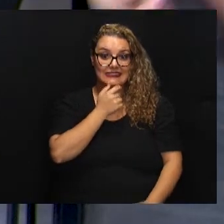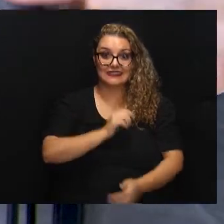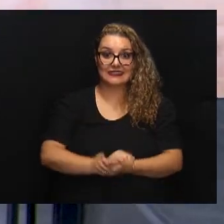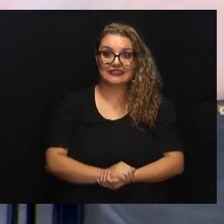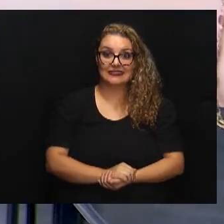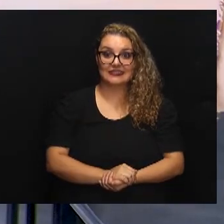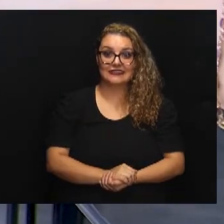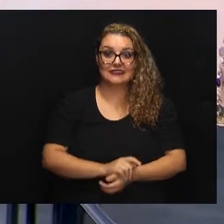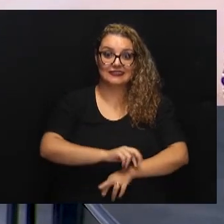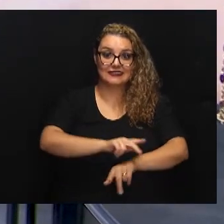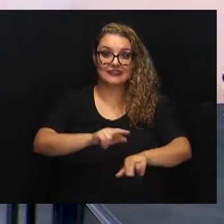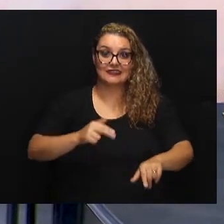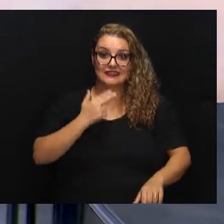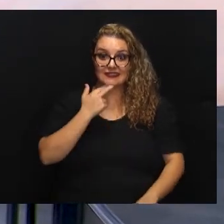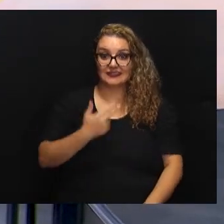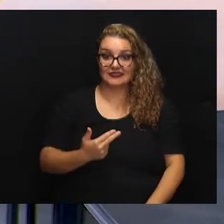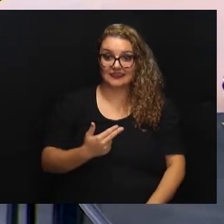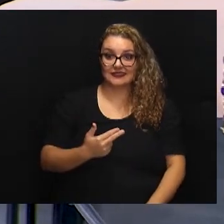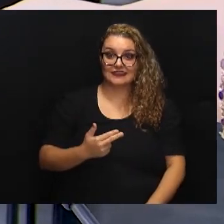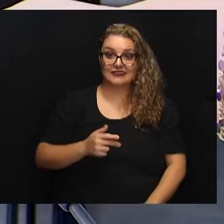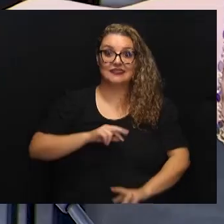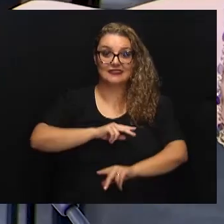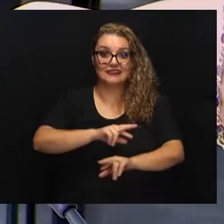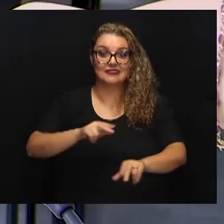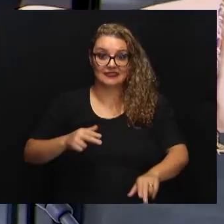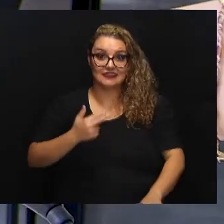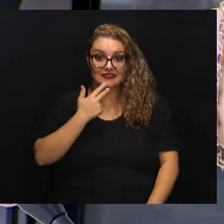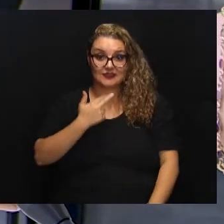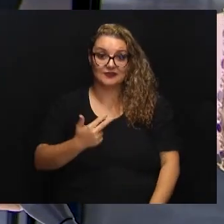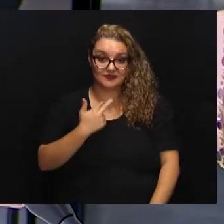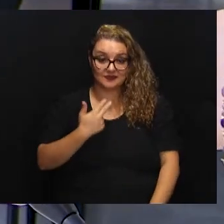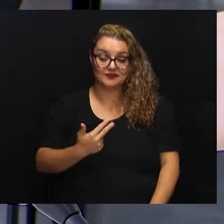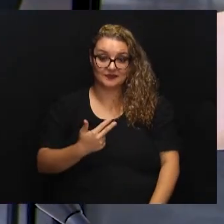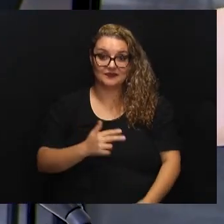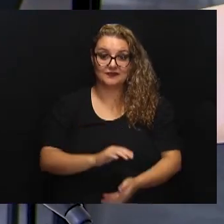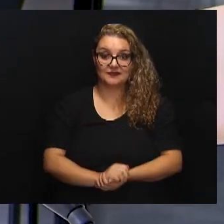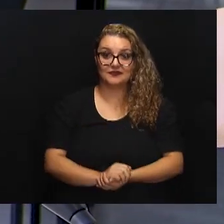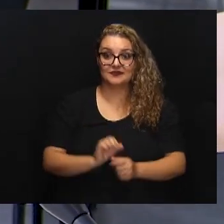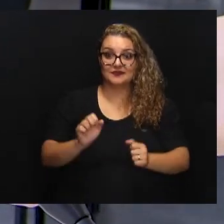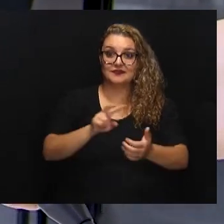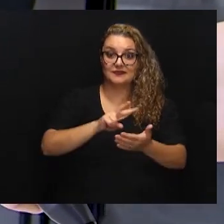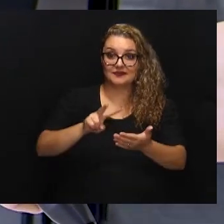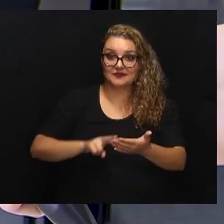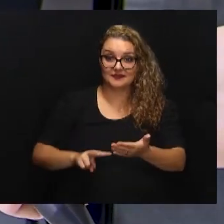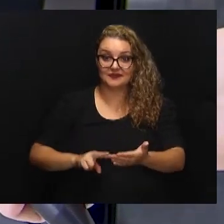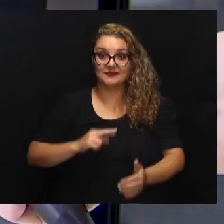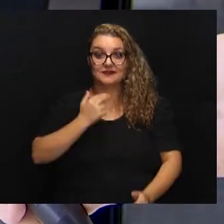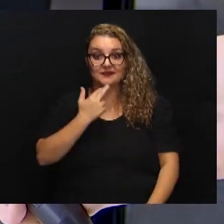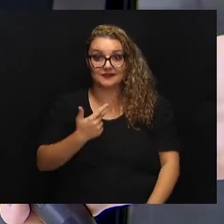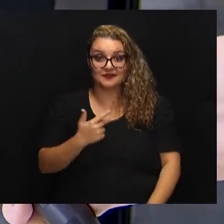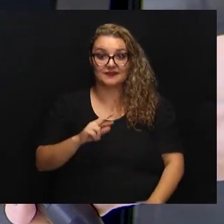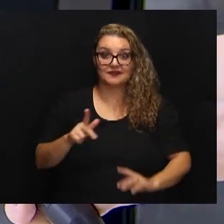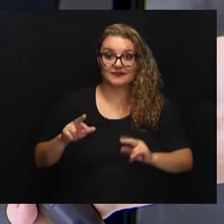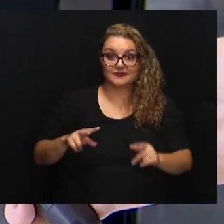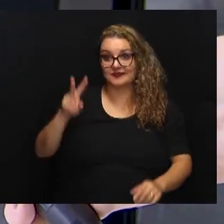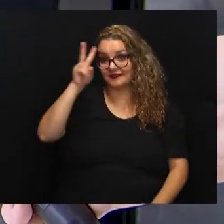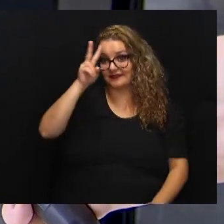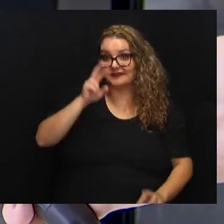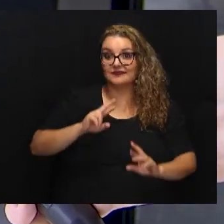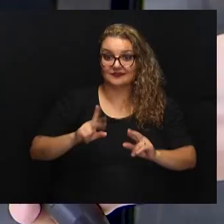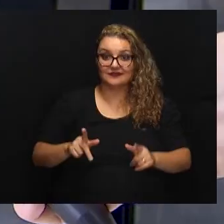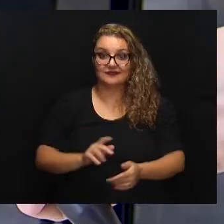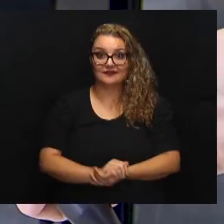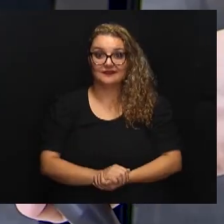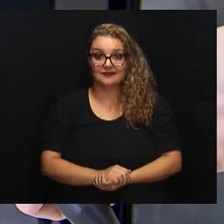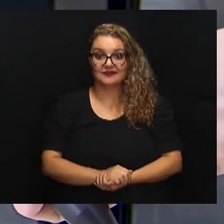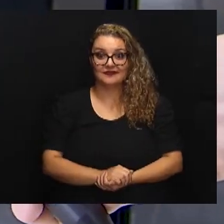biblioteca? Inglês. Eu estudo diversas línguas aqui, diversos idiomas, na verdade. Então sempre dá para poder ler um livro com um